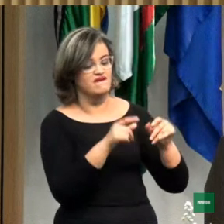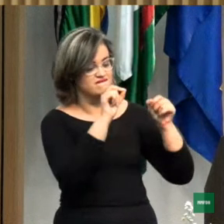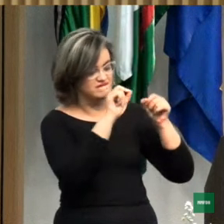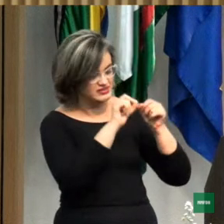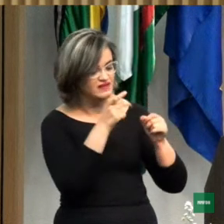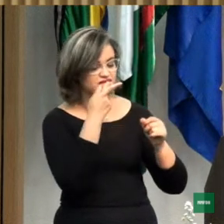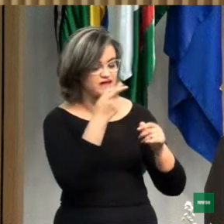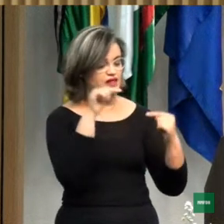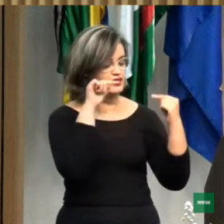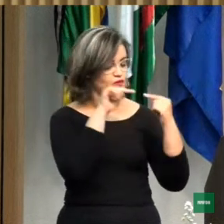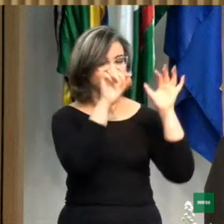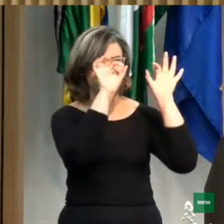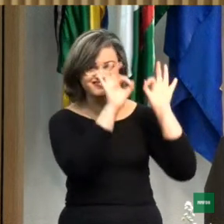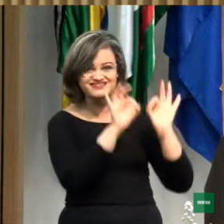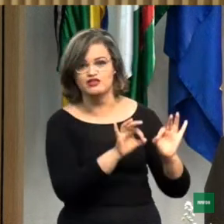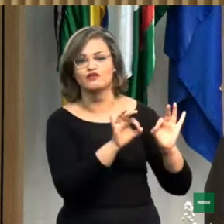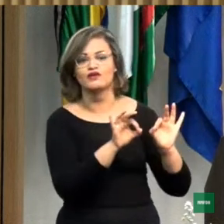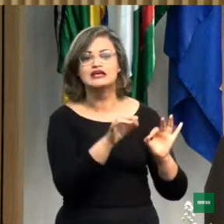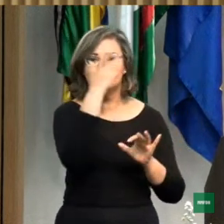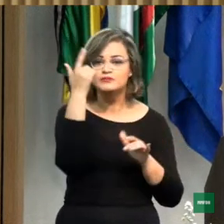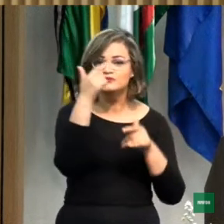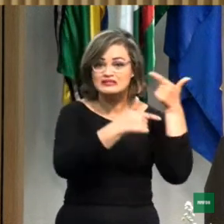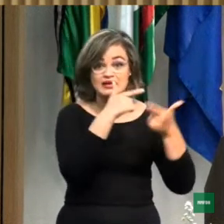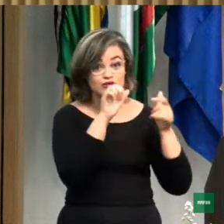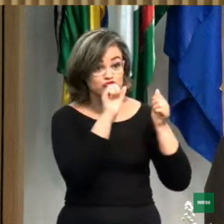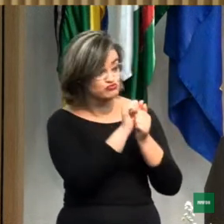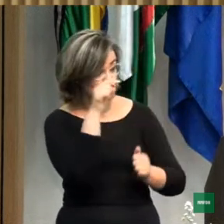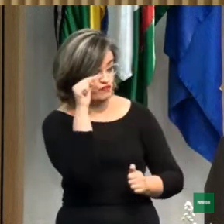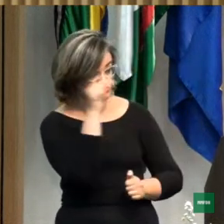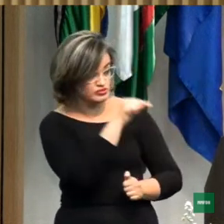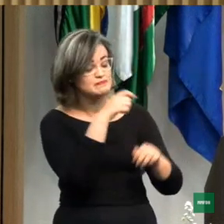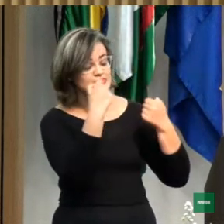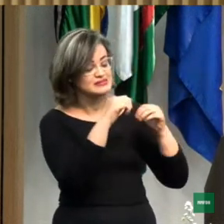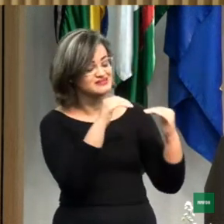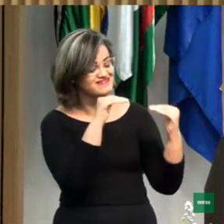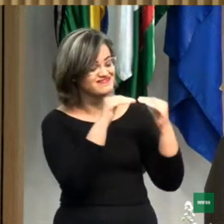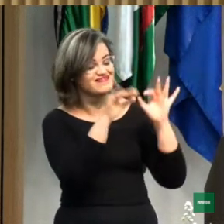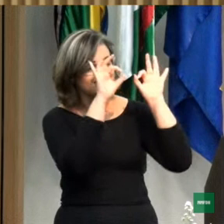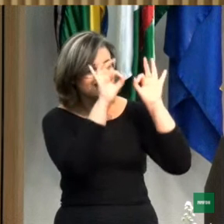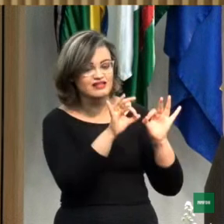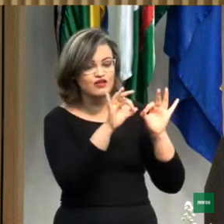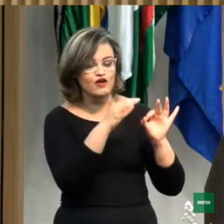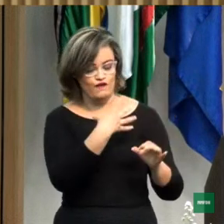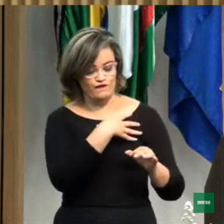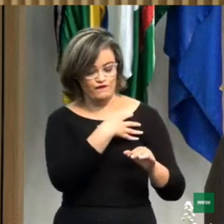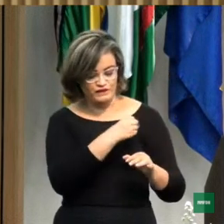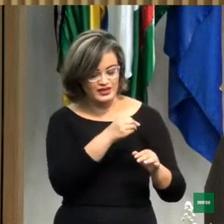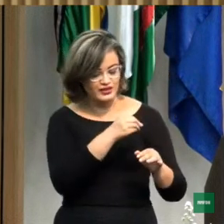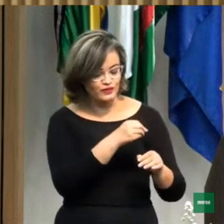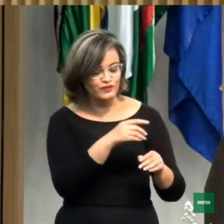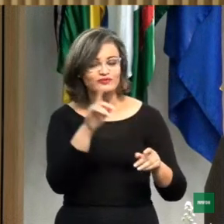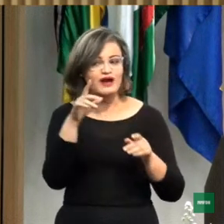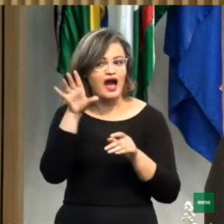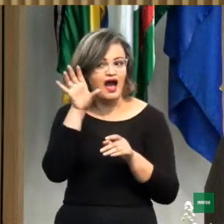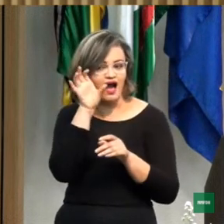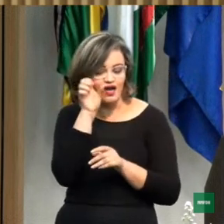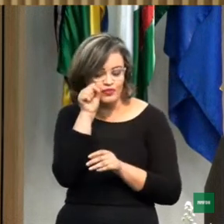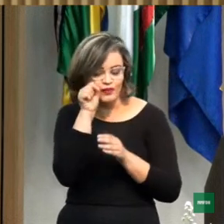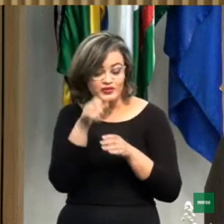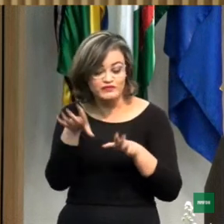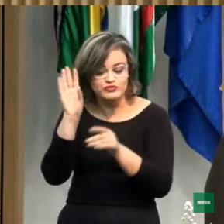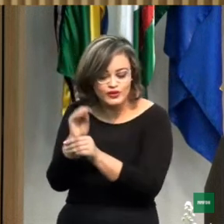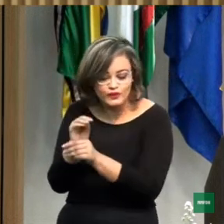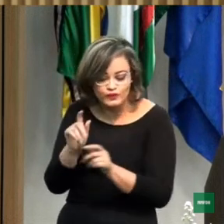As pessoas que trabalham contigo, os servidores, têm que colocar os seus filhinhos na cama. Eles têm que voltar a tempo de estar em família